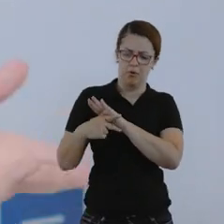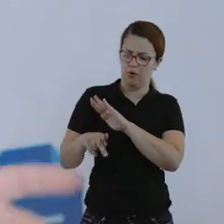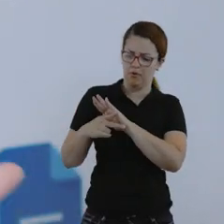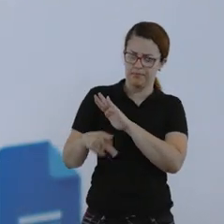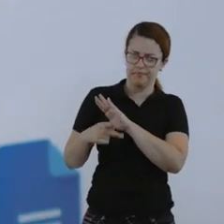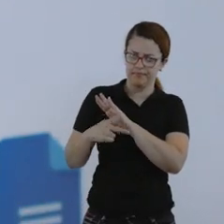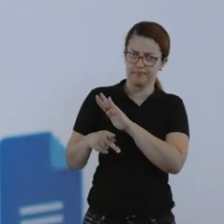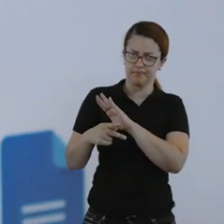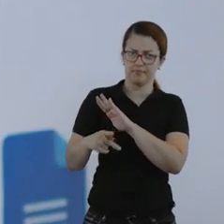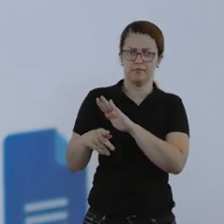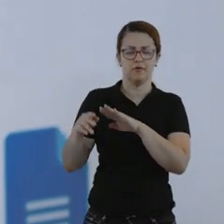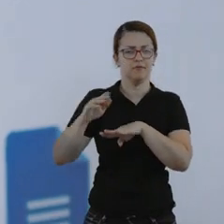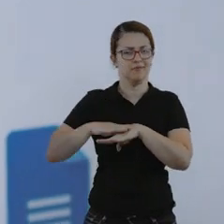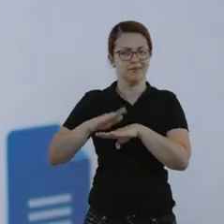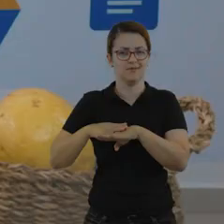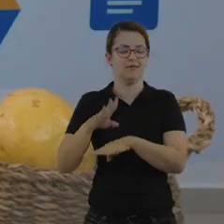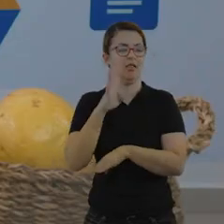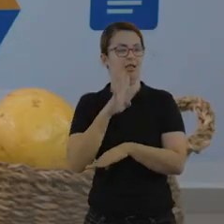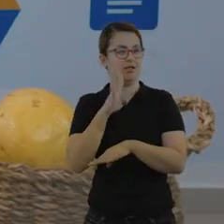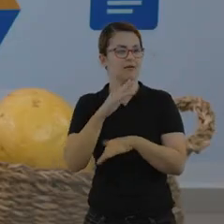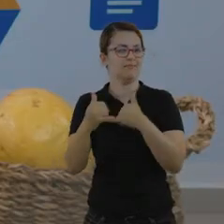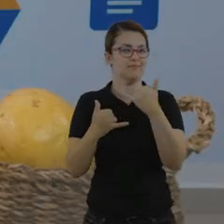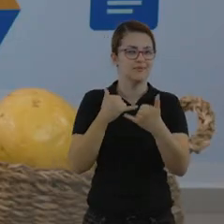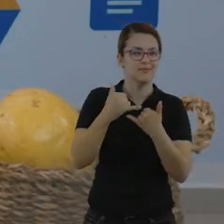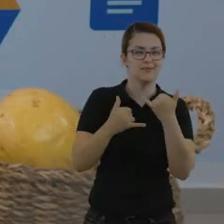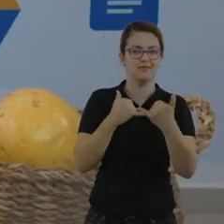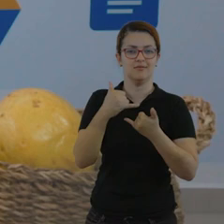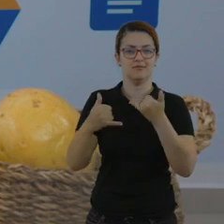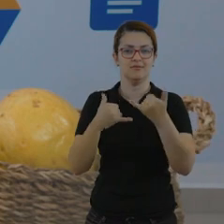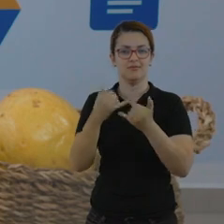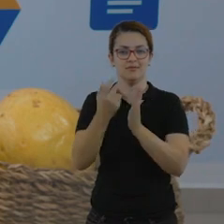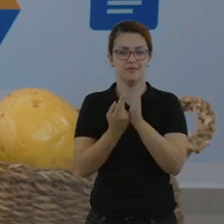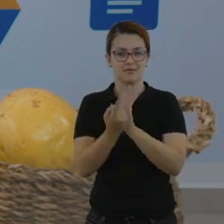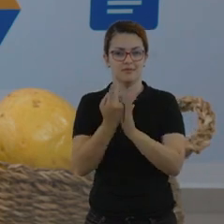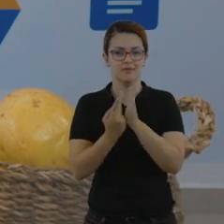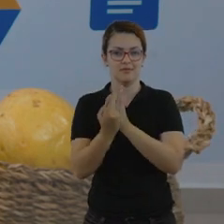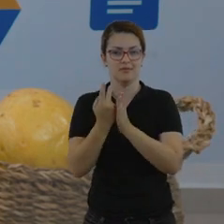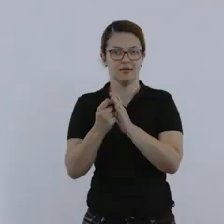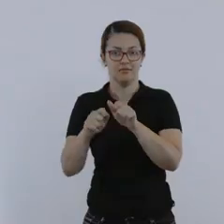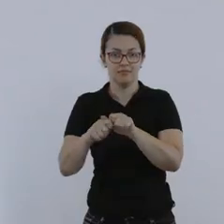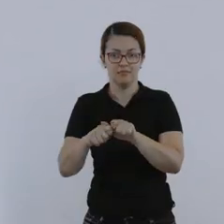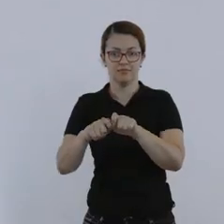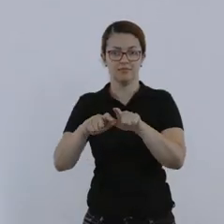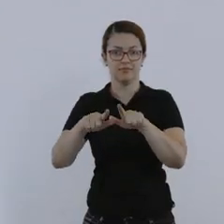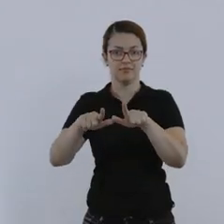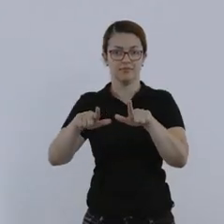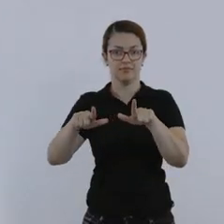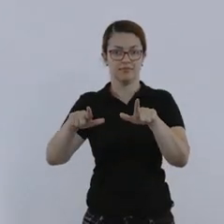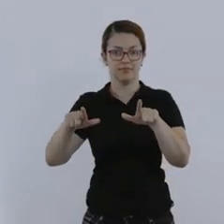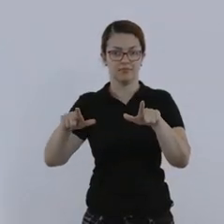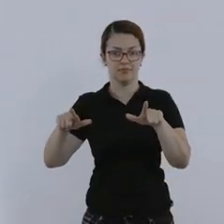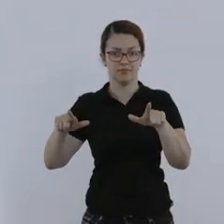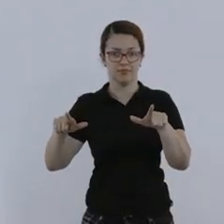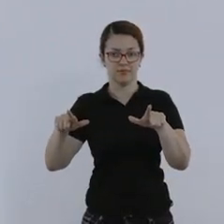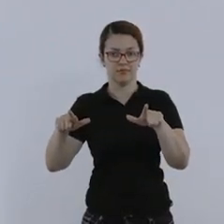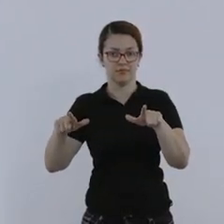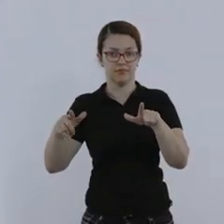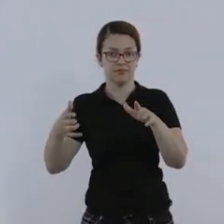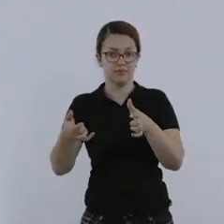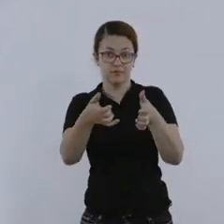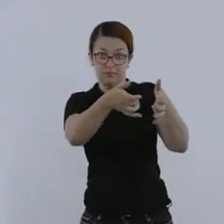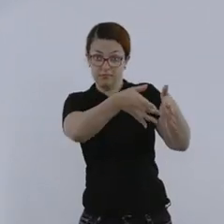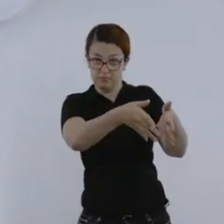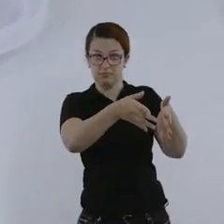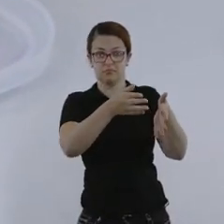faça o seu desenho e coloque na mágica. E eles vão achar super divertido adivinhar as imagens que vão aparecer e vão ficar felizes também de ver o